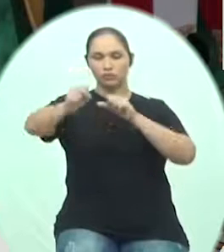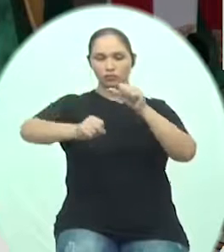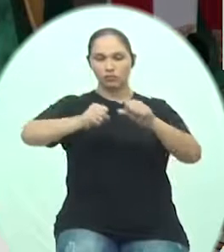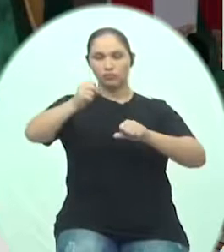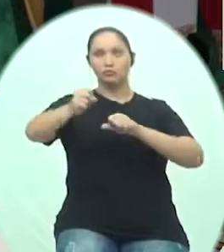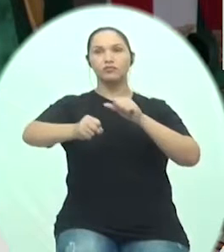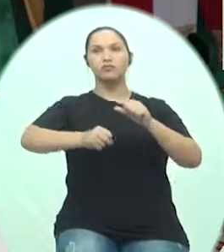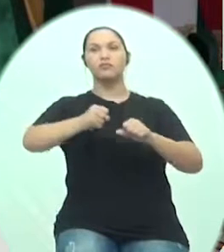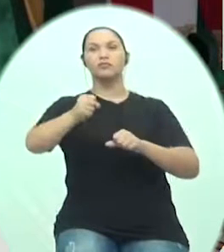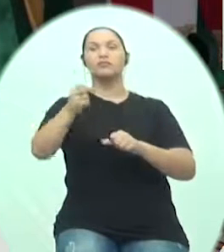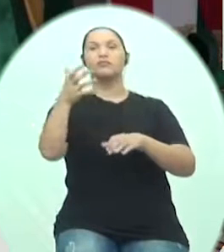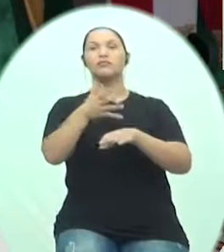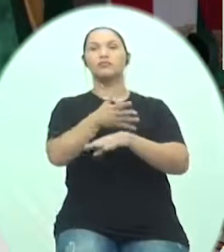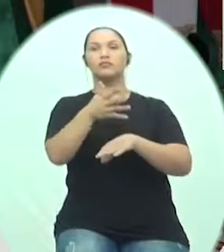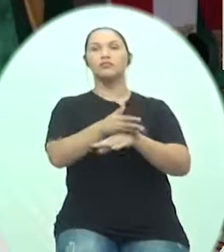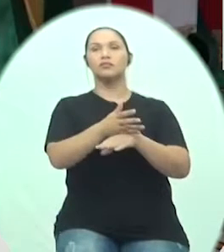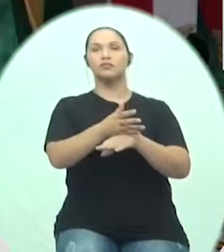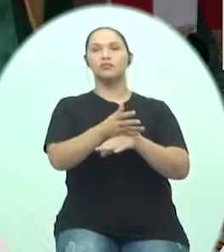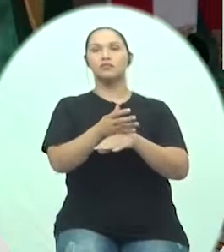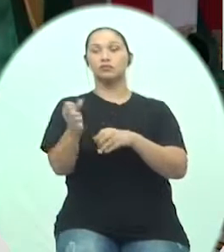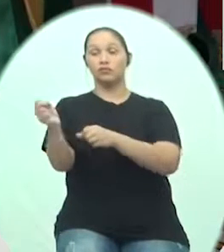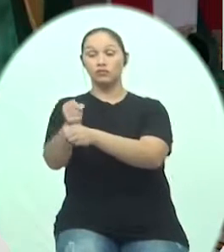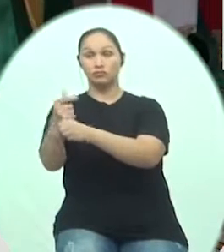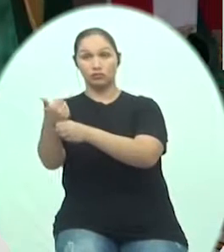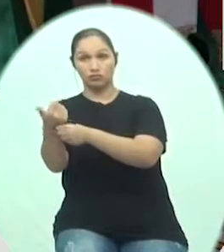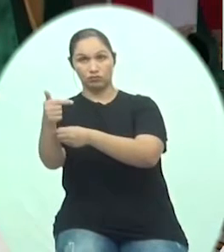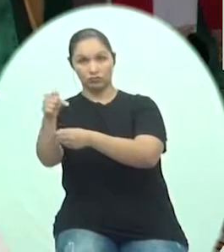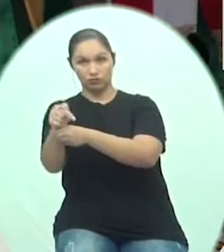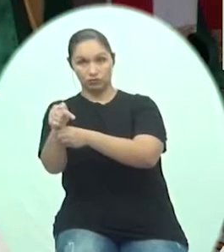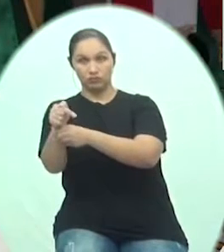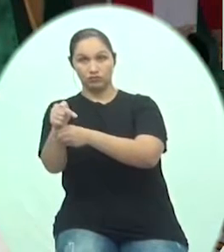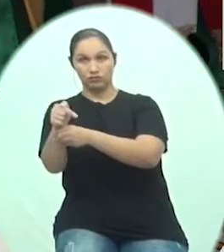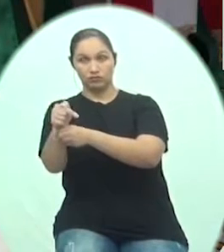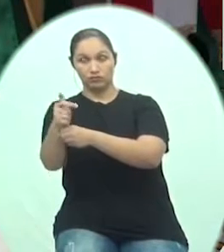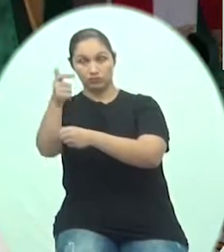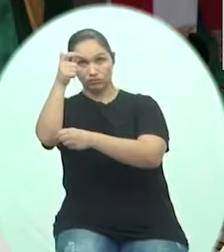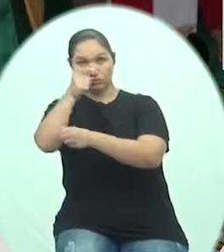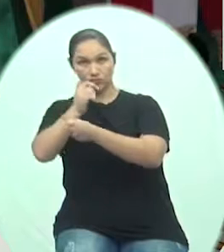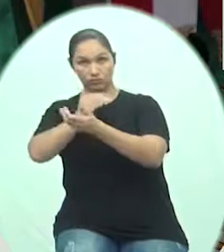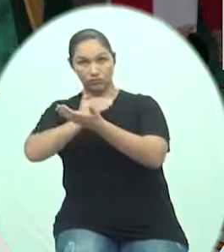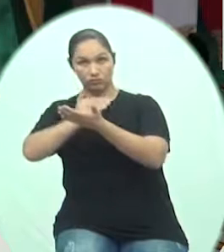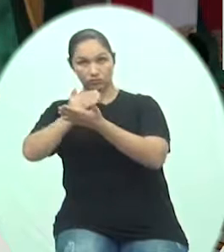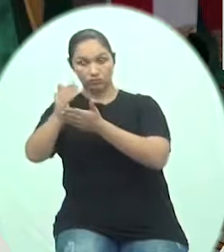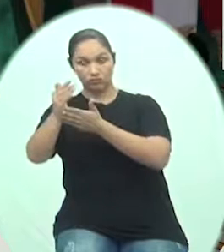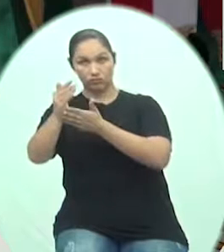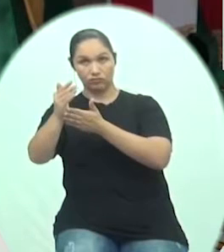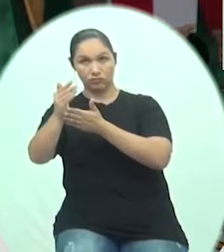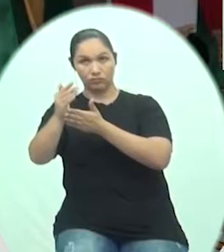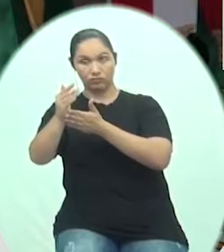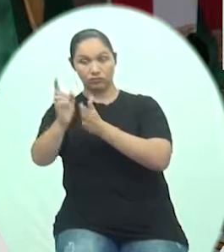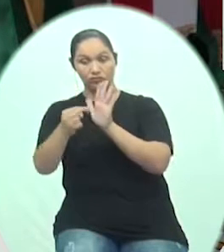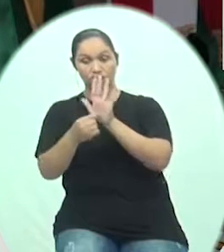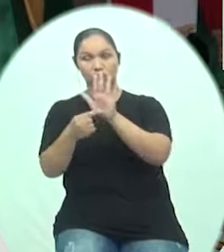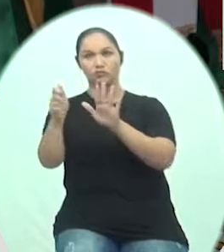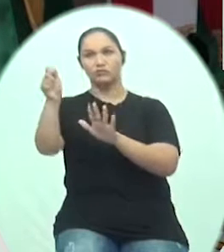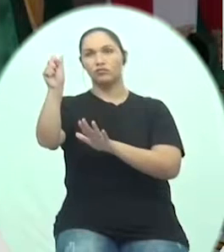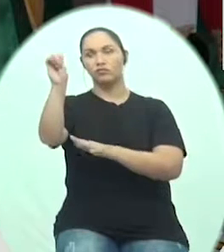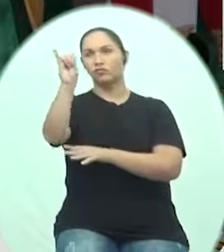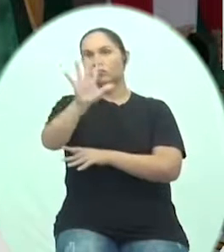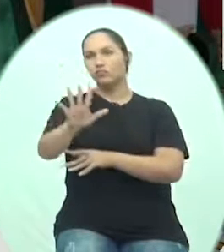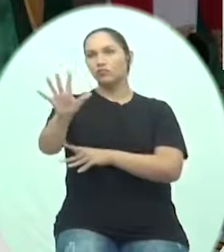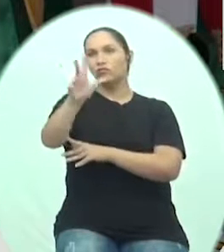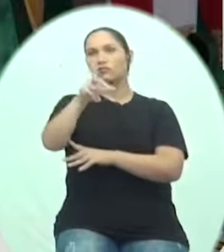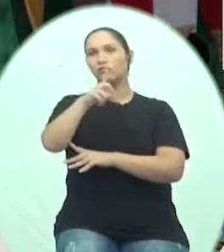desde 2017 aqui nessa casa do espaço entre os coqueiros e tinha o projeto anterior do